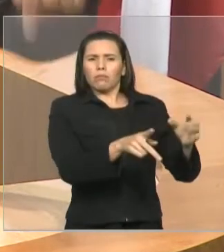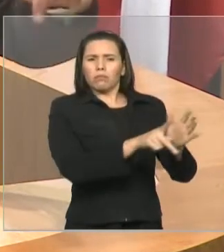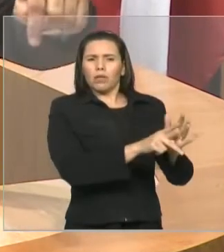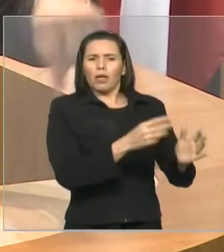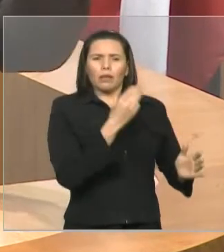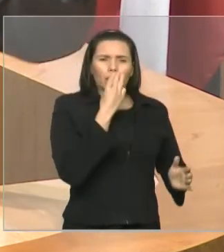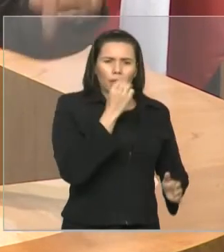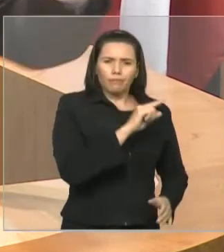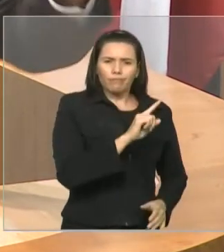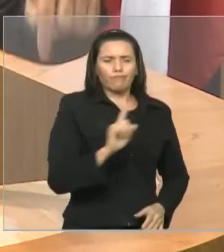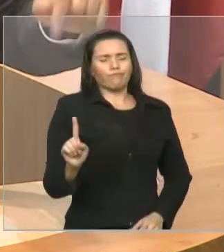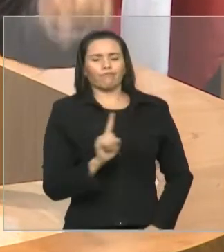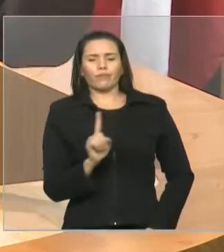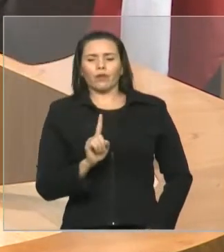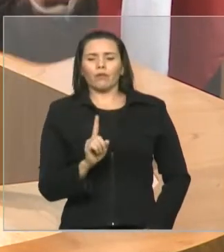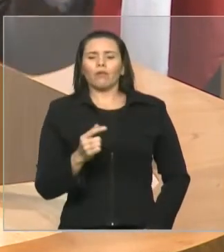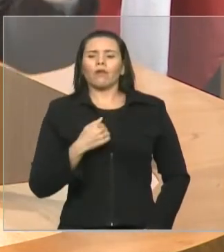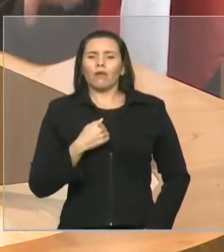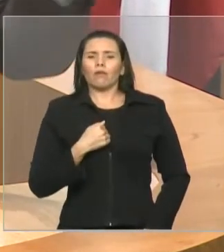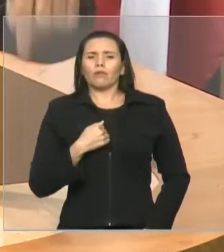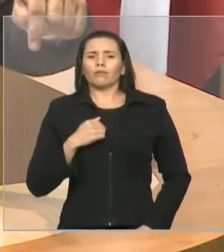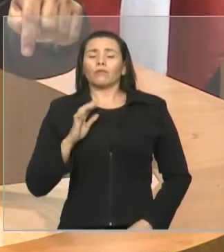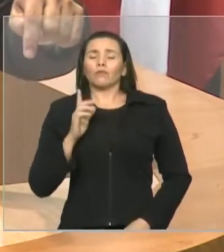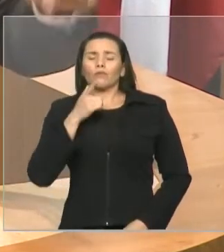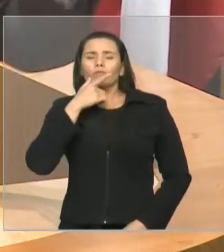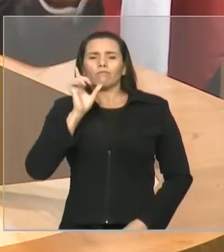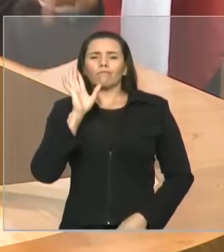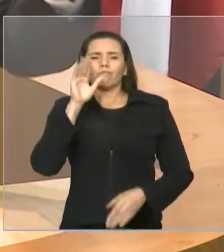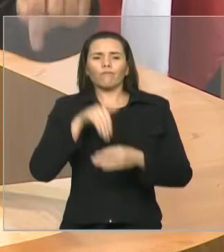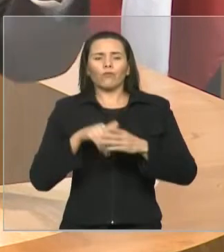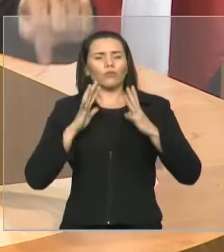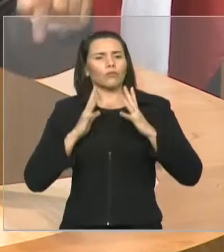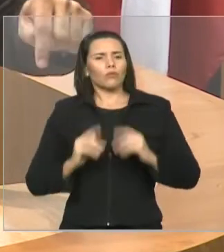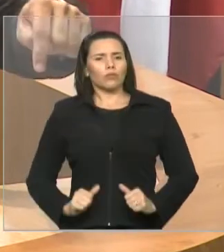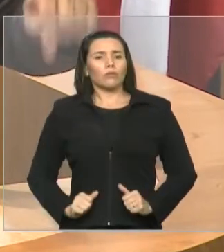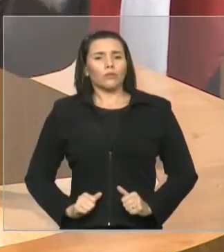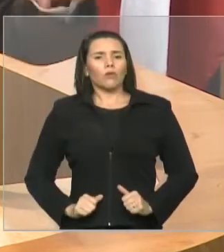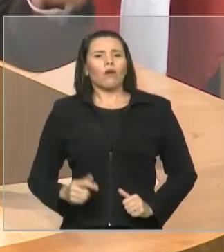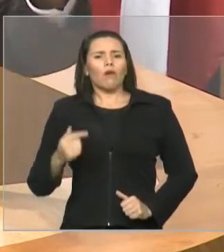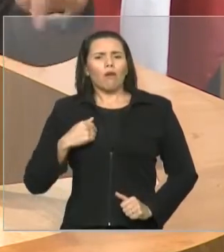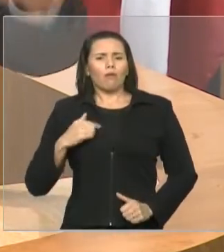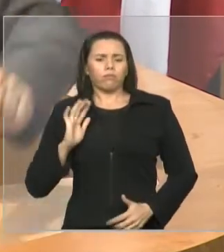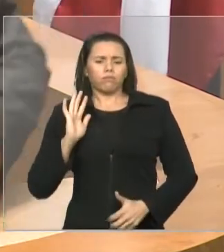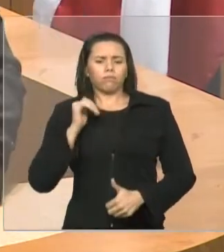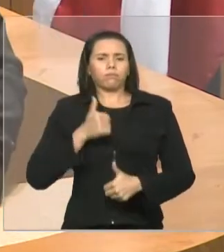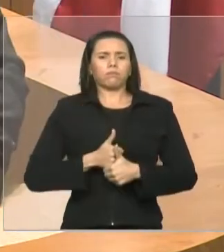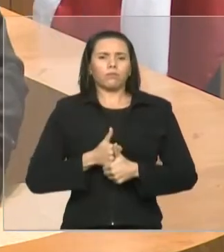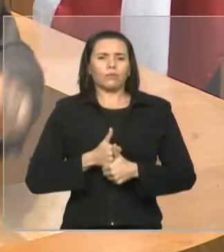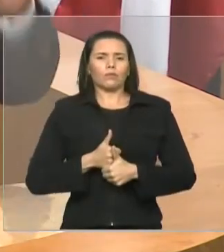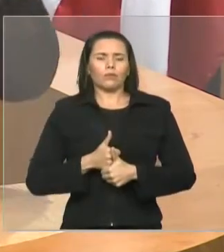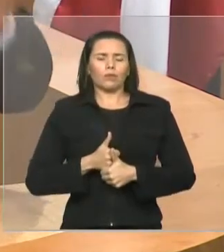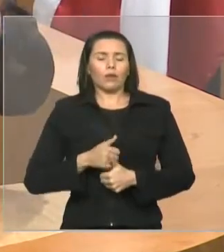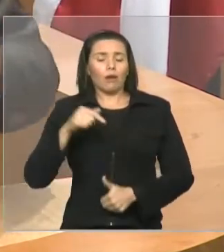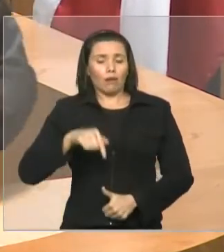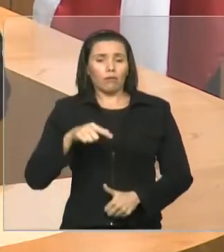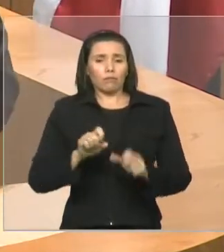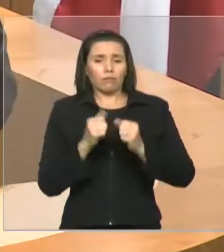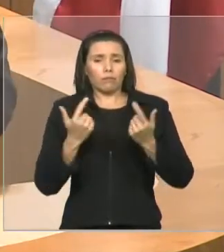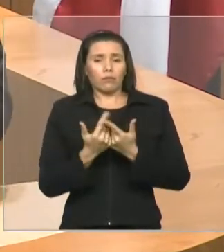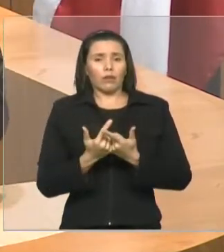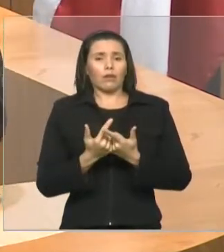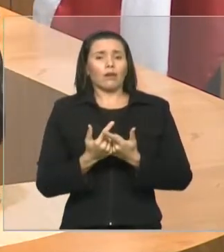voto consciente, com voto limpo e com voto honesto. Quem me trouxe para esta casa foi a vontade popular. E mais